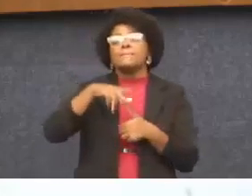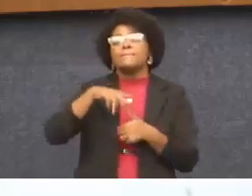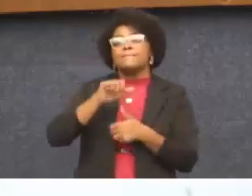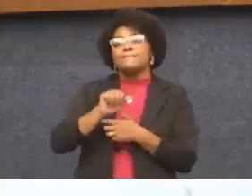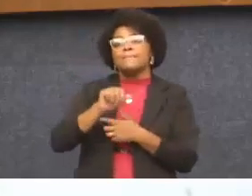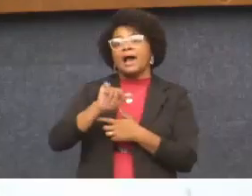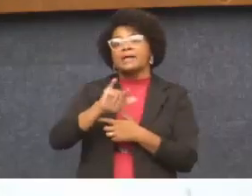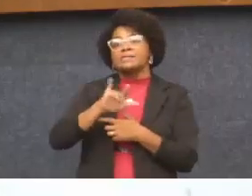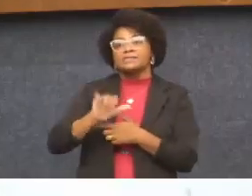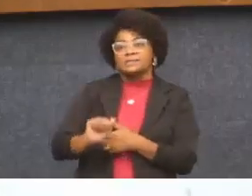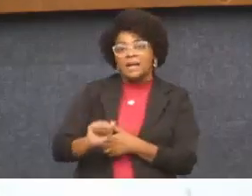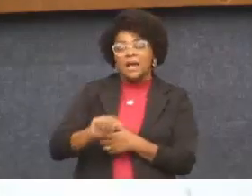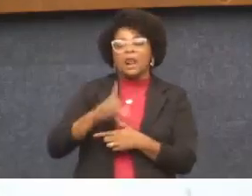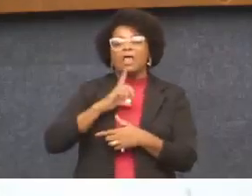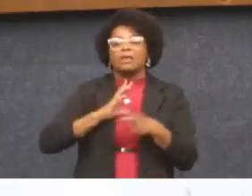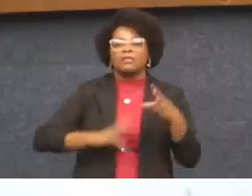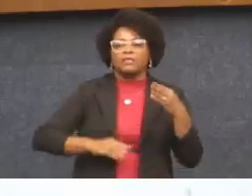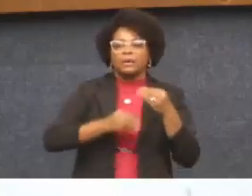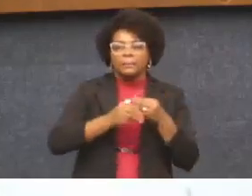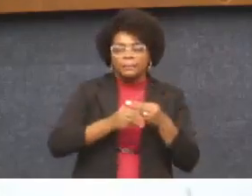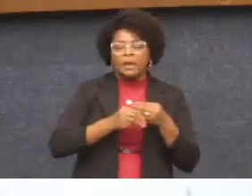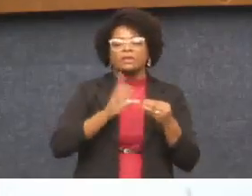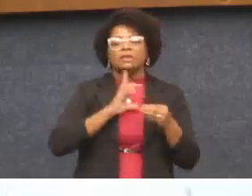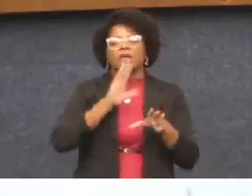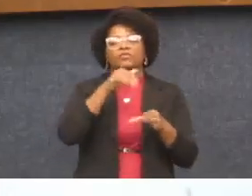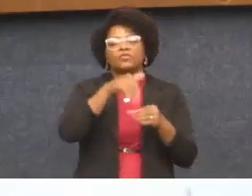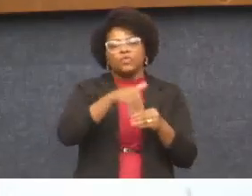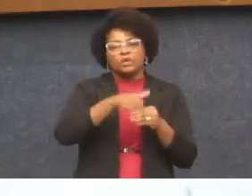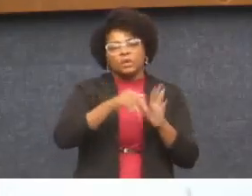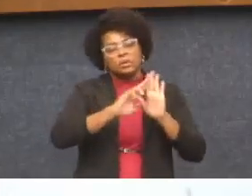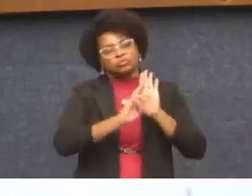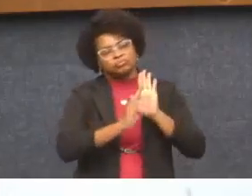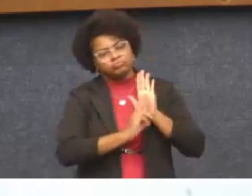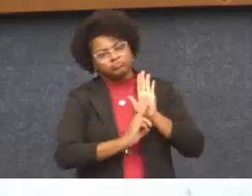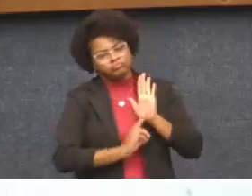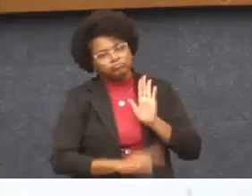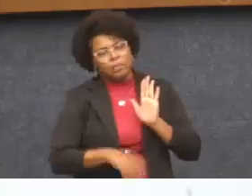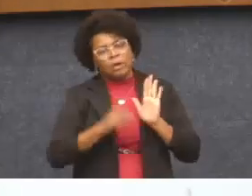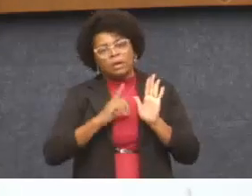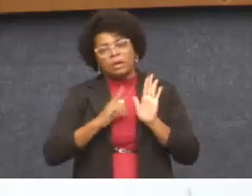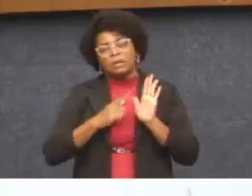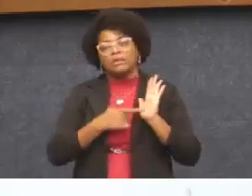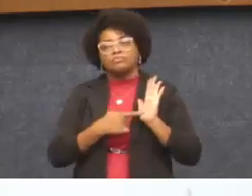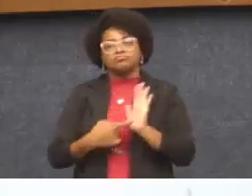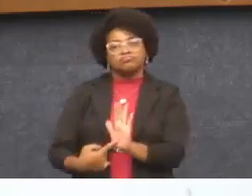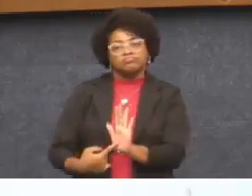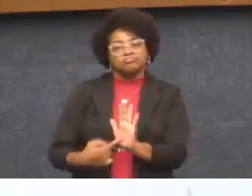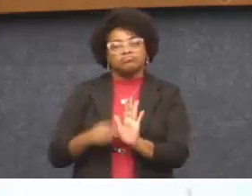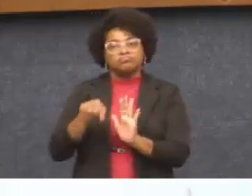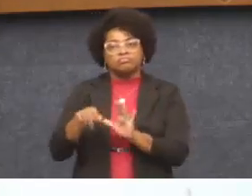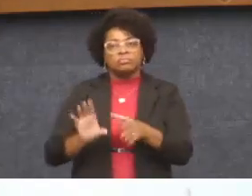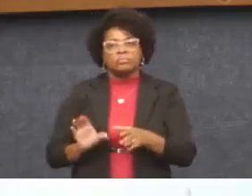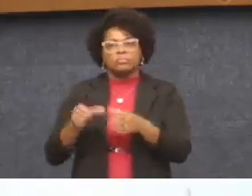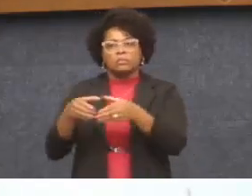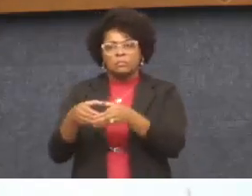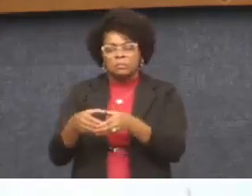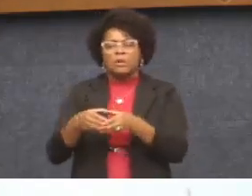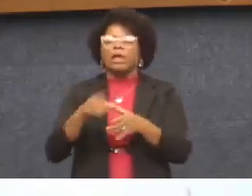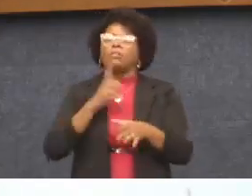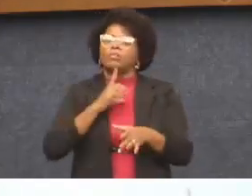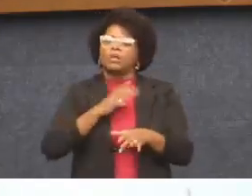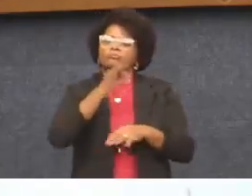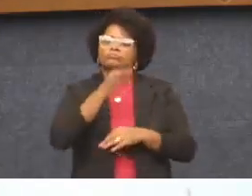quórum, 2/3 dos membros da Câmara. Votação nominal, pareceres das comissões, legislação e justiça, pela constitucionalidade,